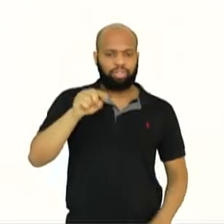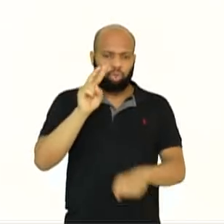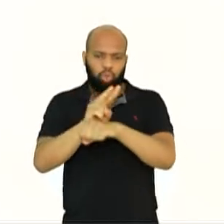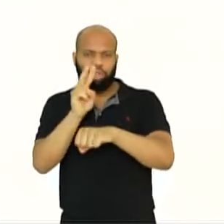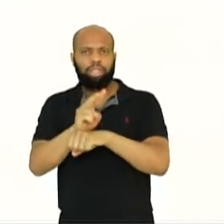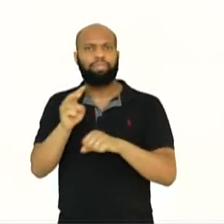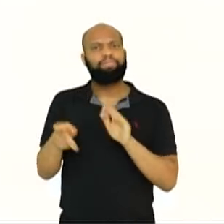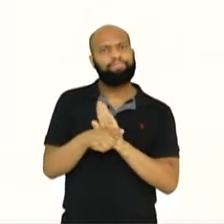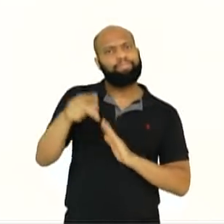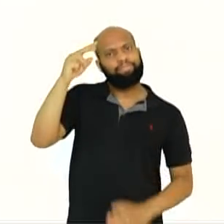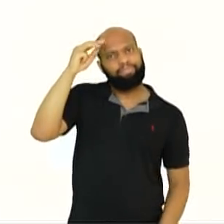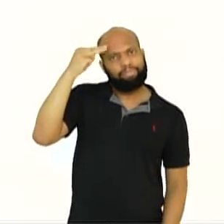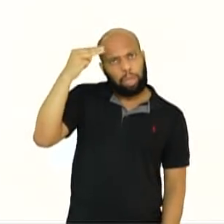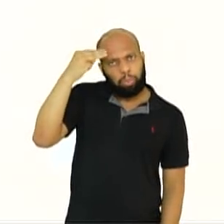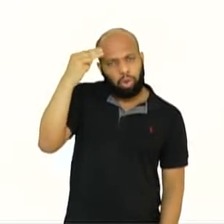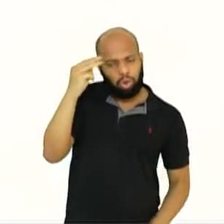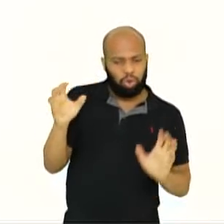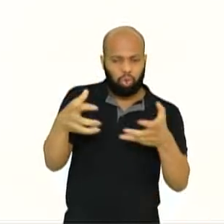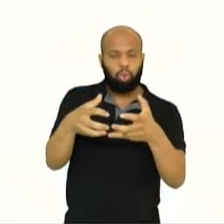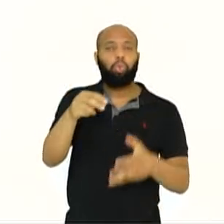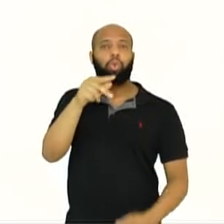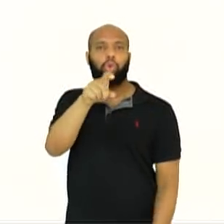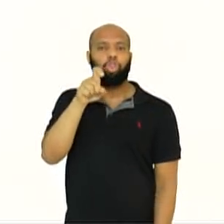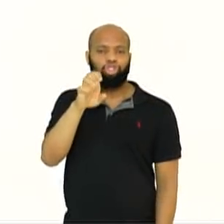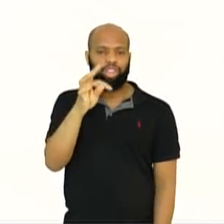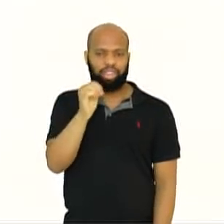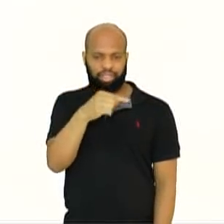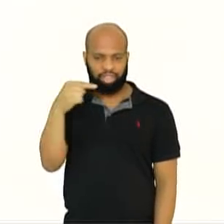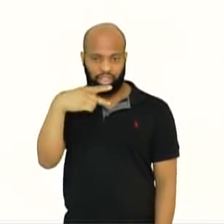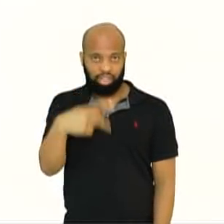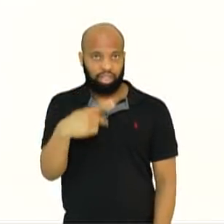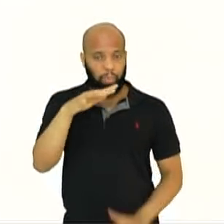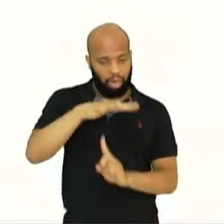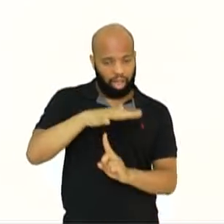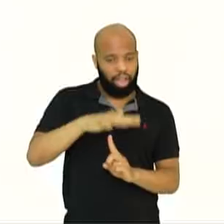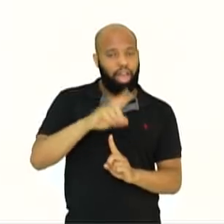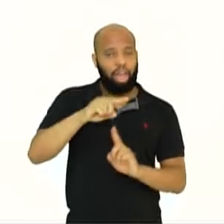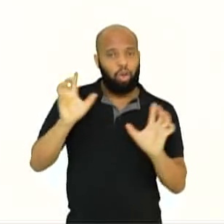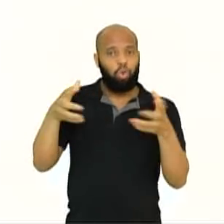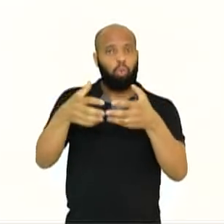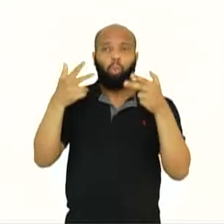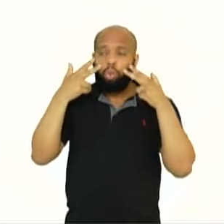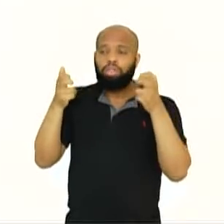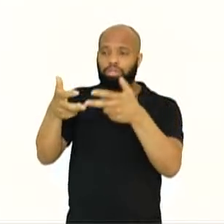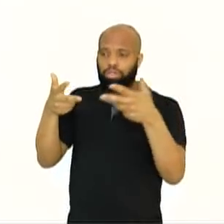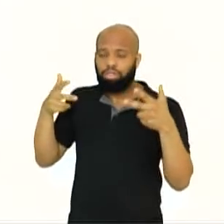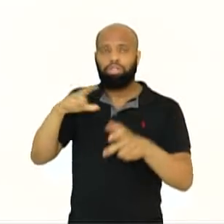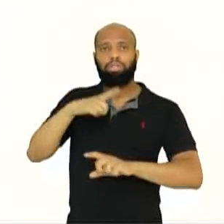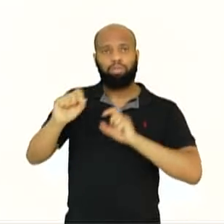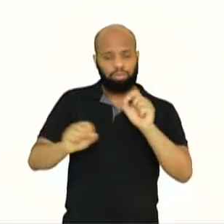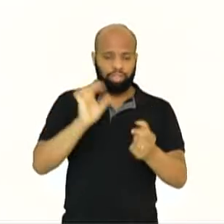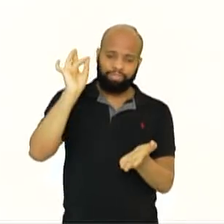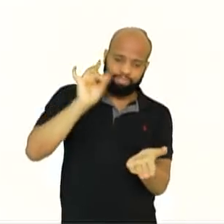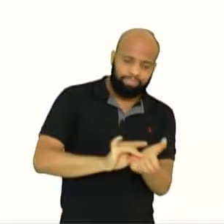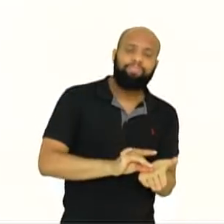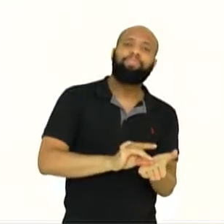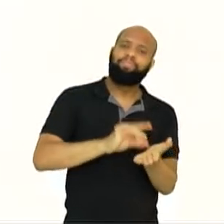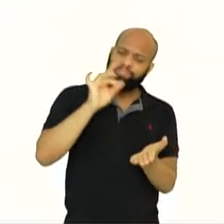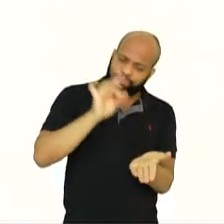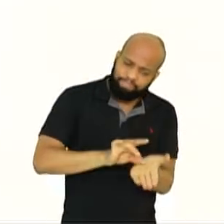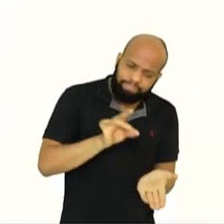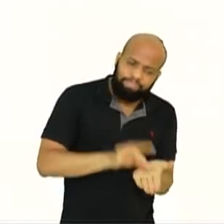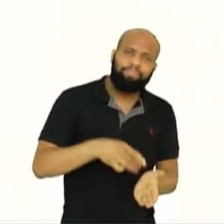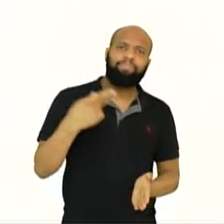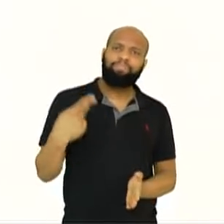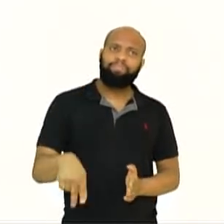da memória dos Chetás aqui no Paraná, em um grupo indígena que nós podemos colocar, inclusive, no termo assim, originários, né? É